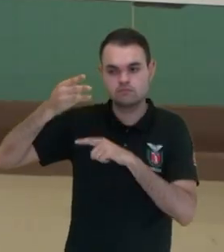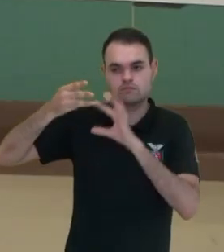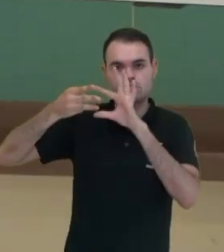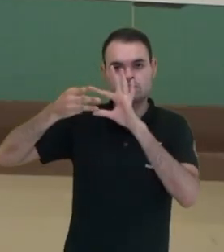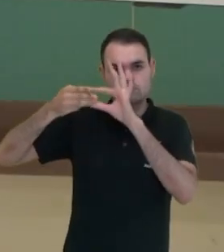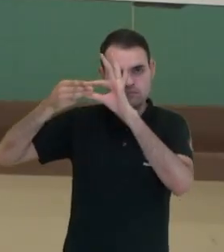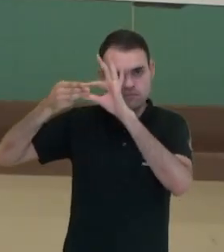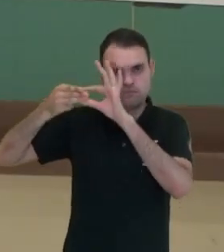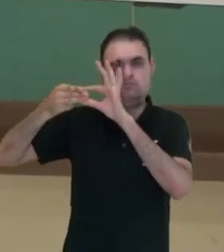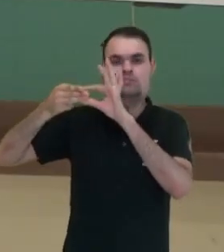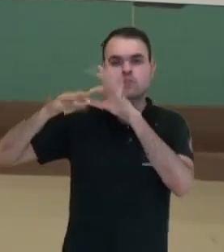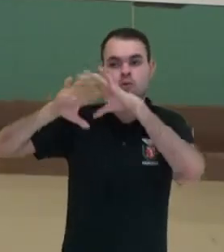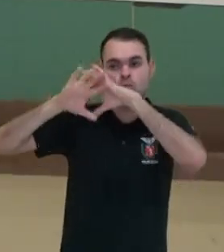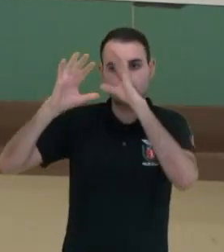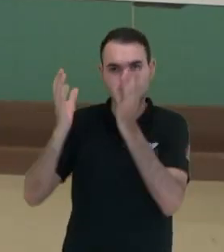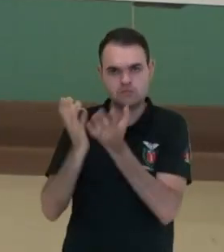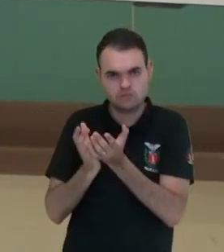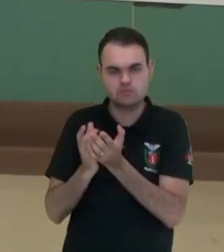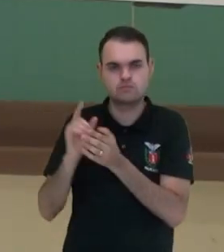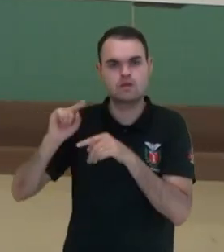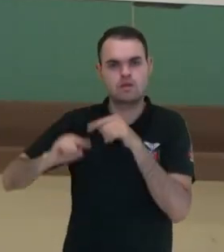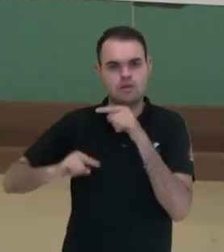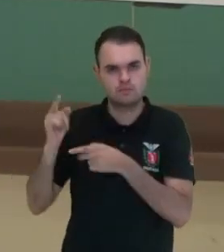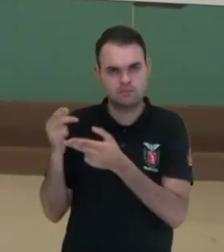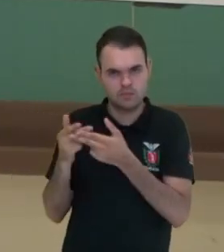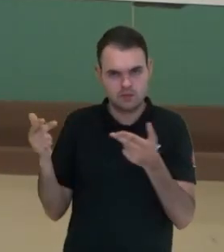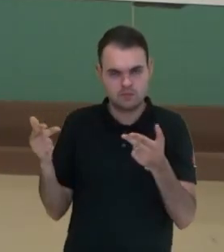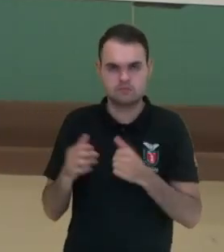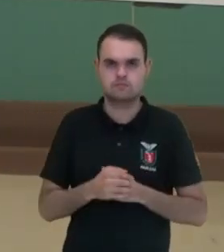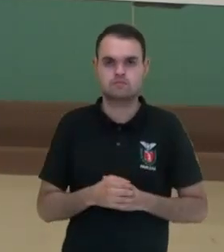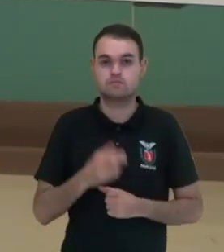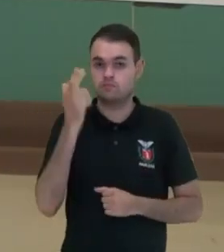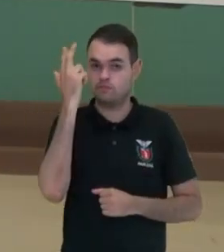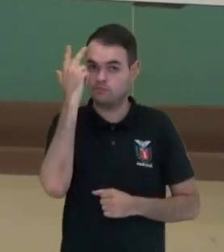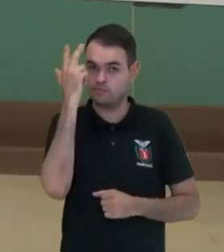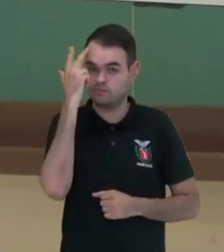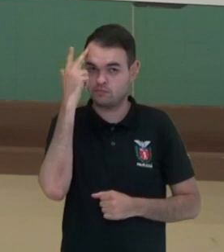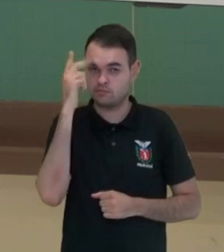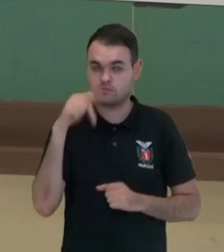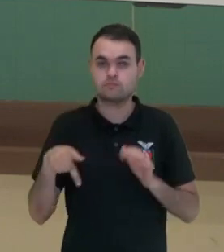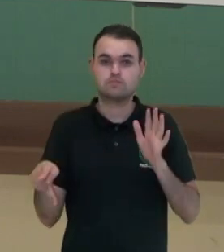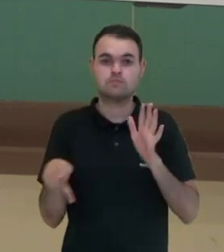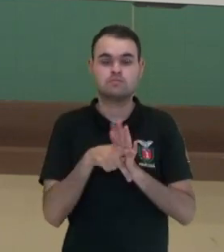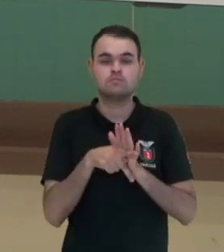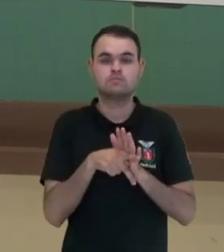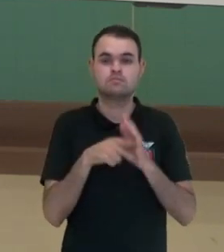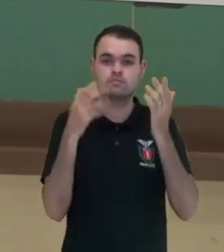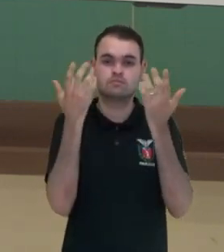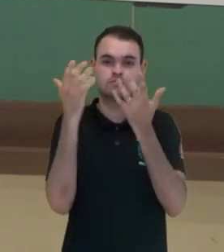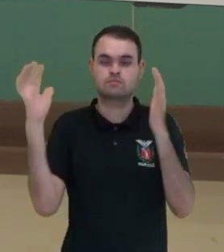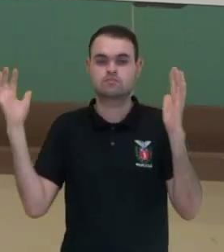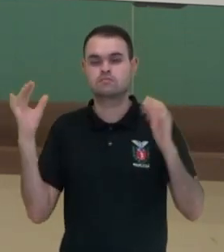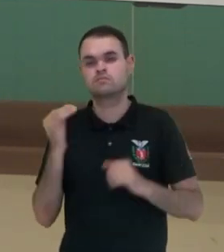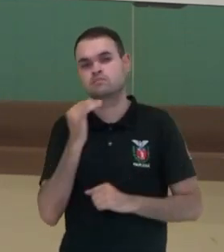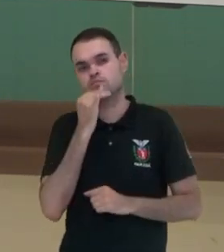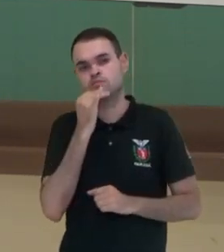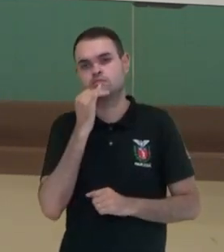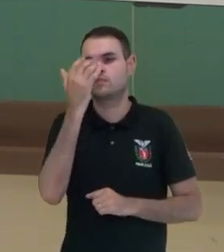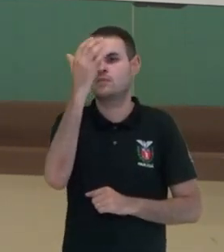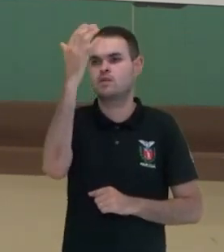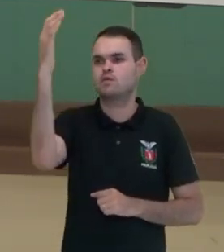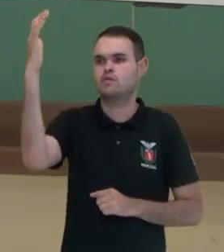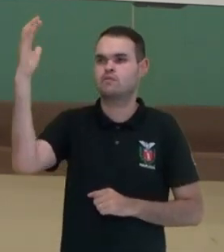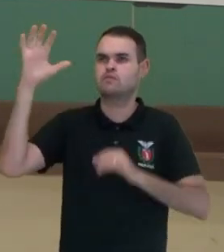esses conjuntos de elementos. Os naturais, aqueles que vêm da própria natureza, como as árvores,